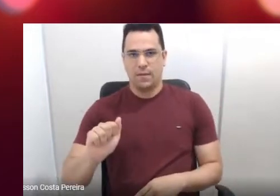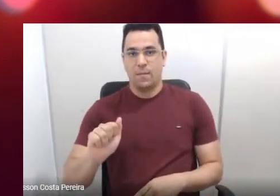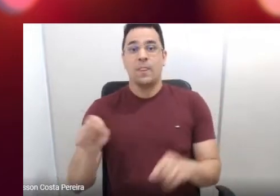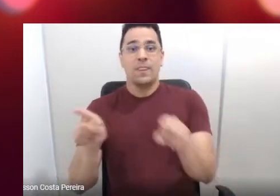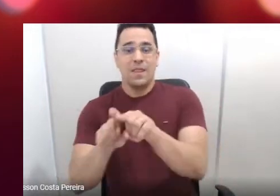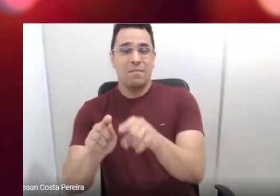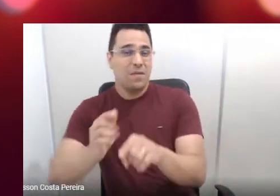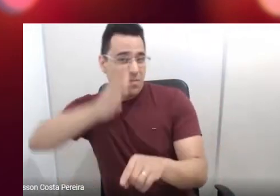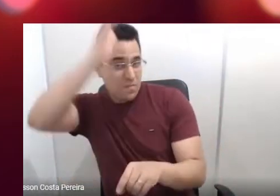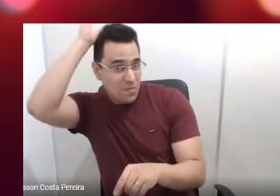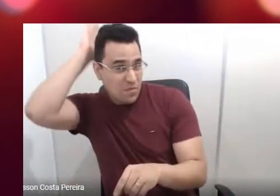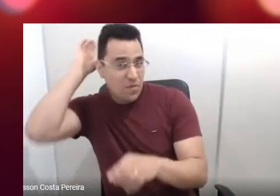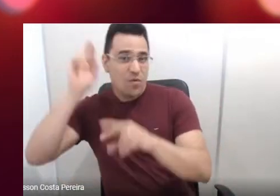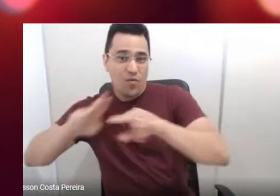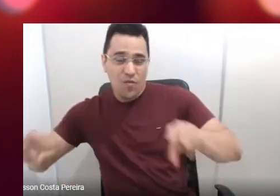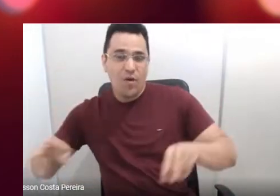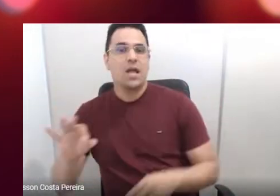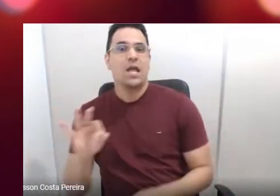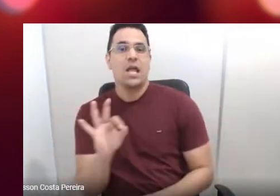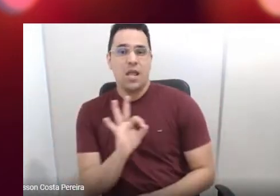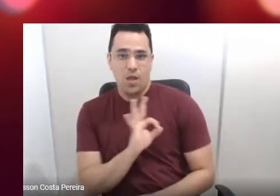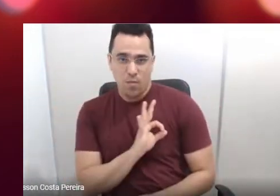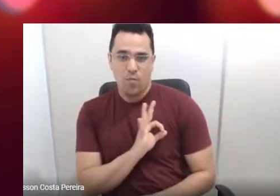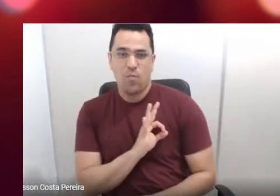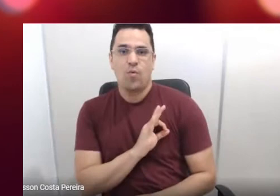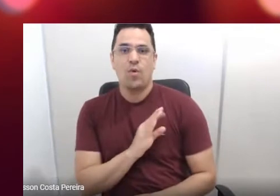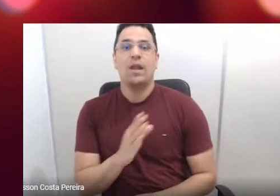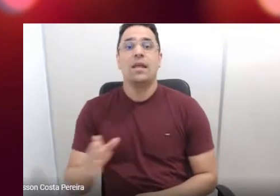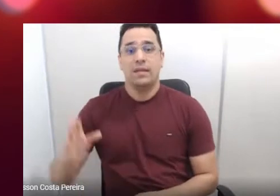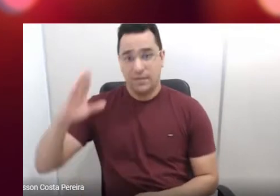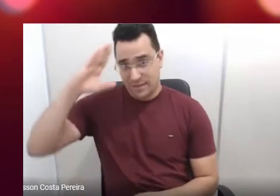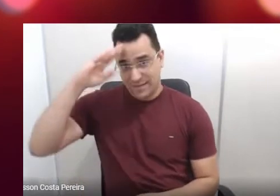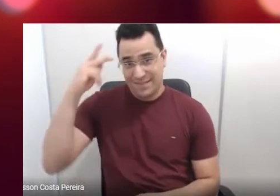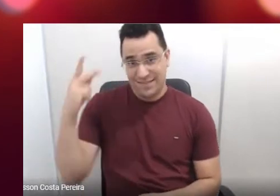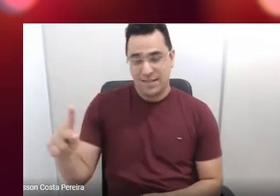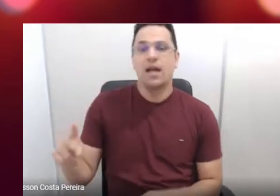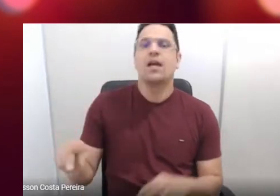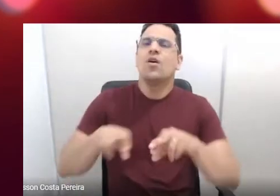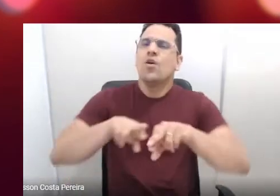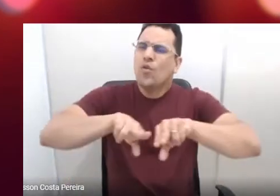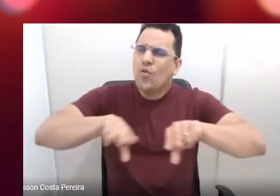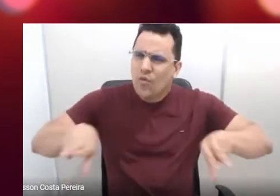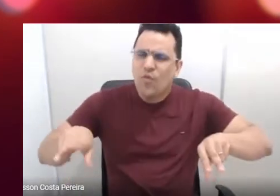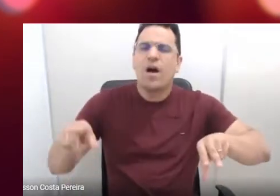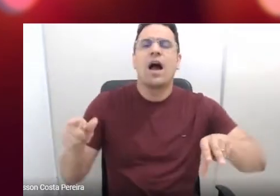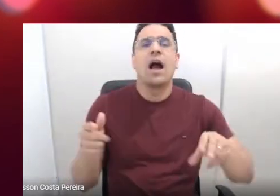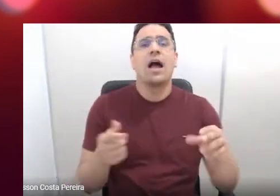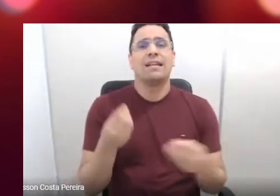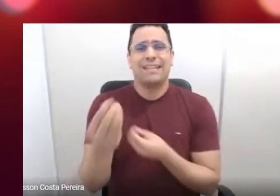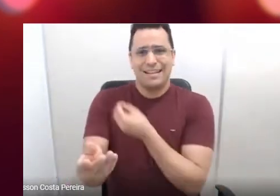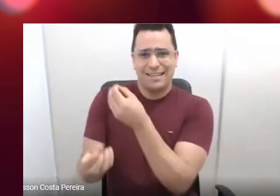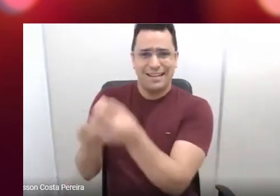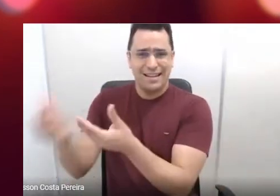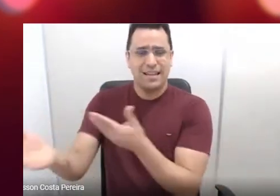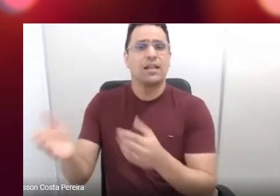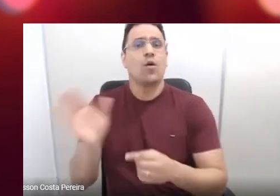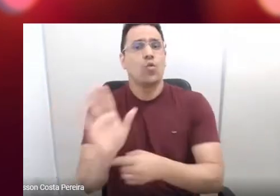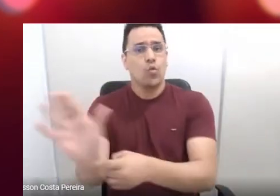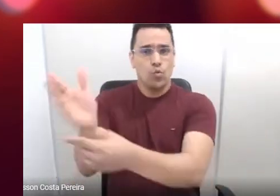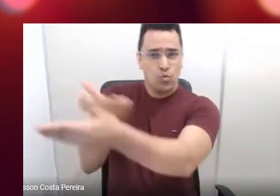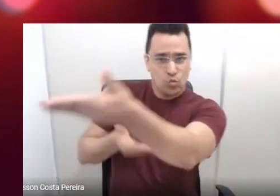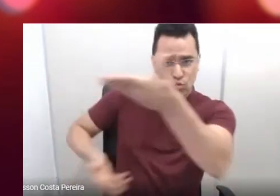de Bombeiro, a Polícia Militar e vários outros locais aqui internamente na comunidade externa ao I7, dentro